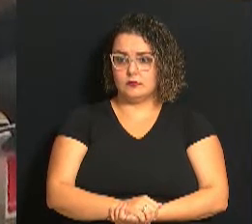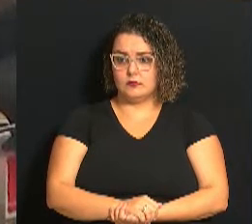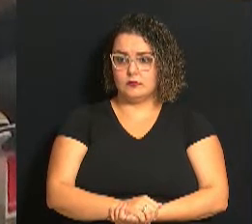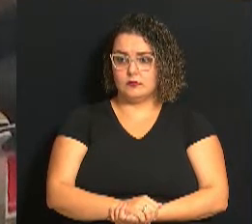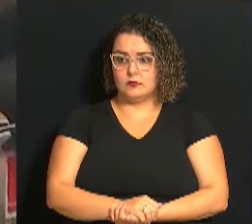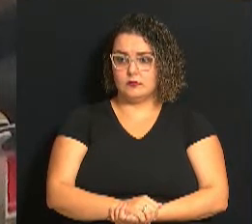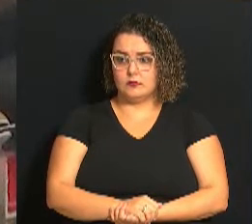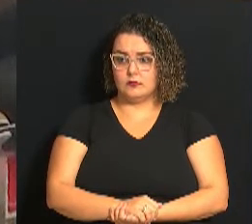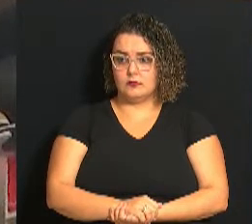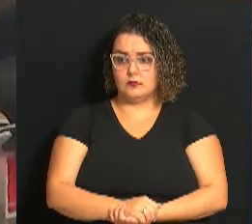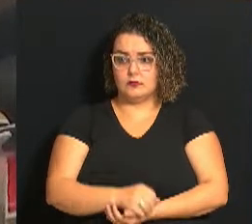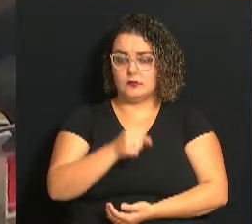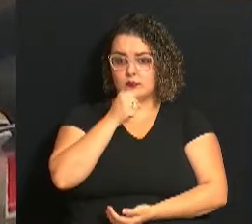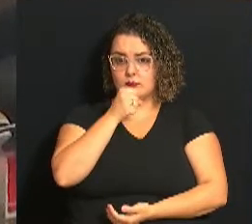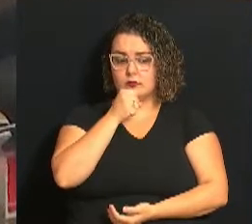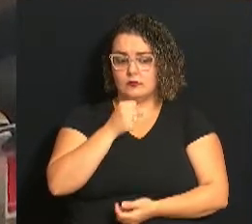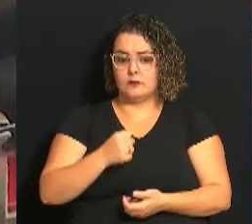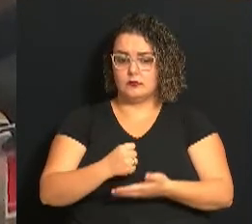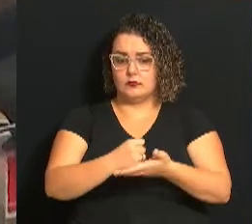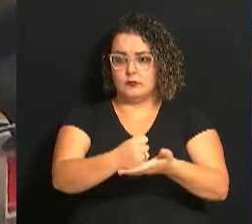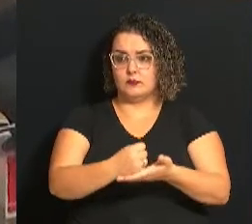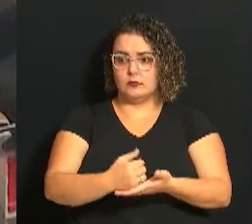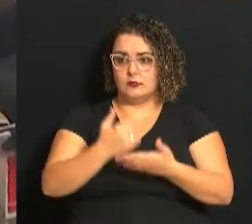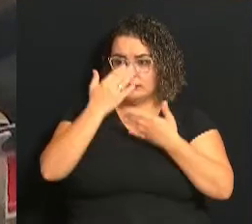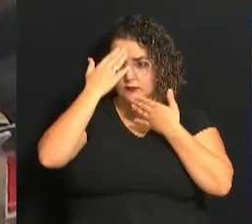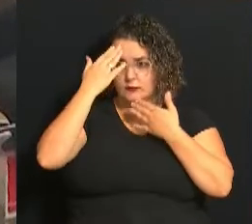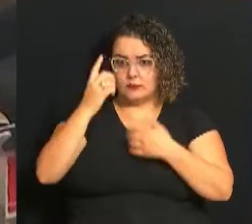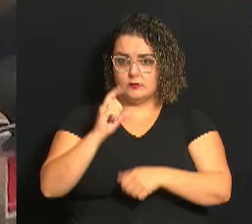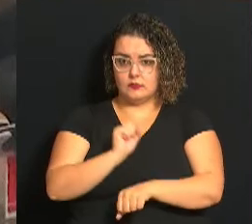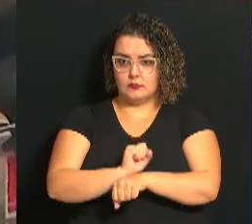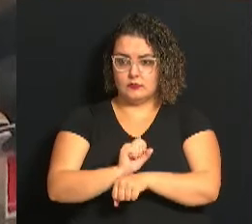agradeço. Só um momento, por gentileza.